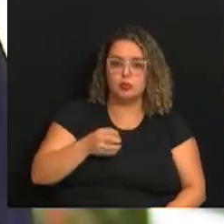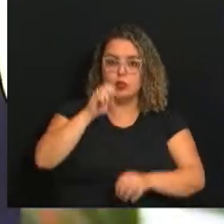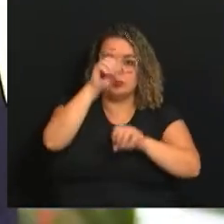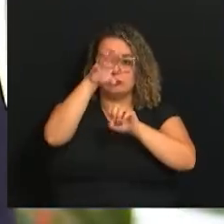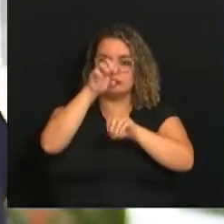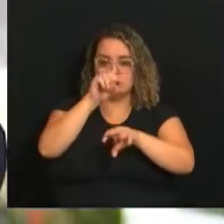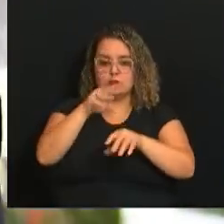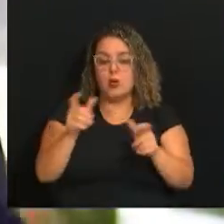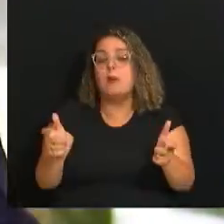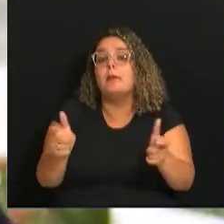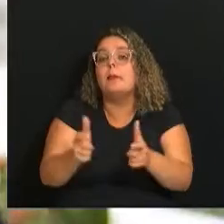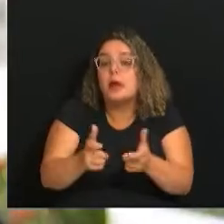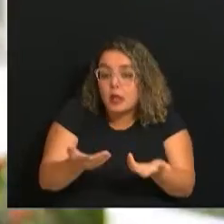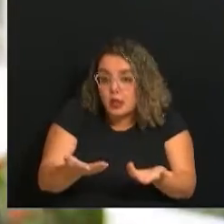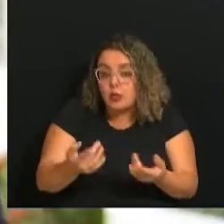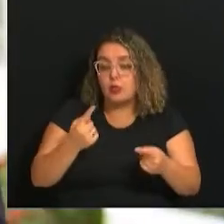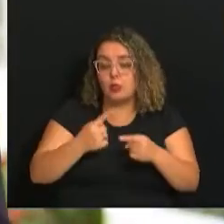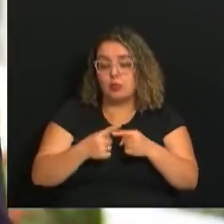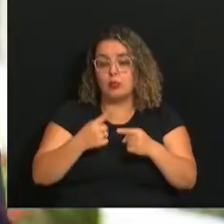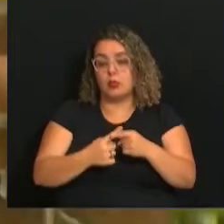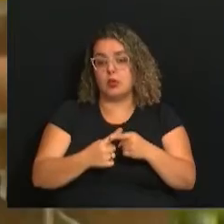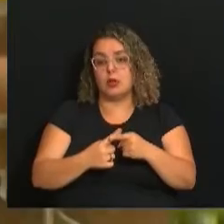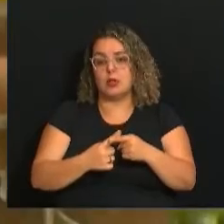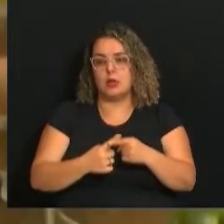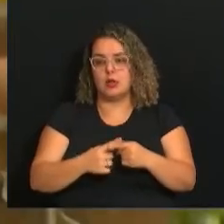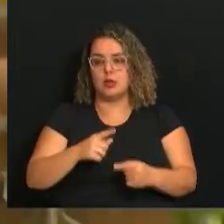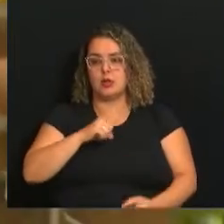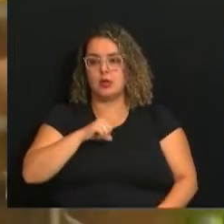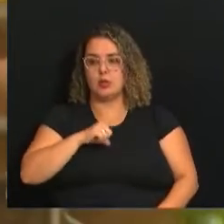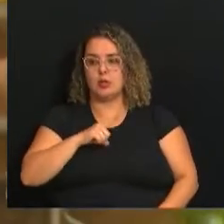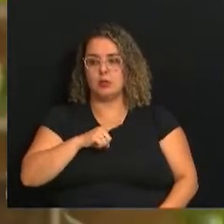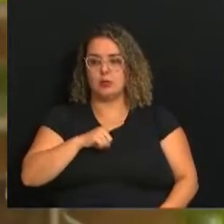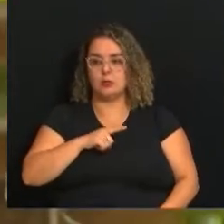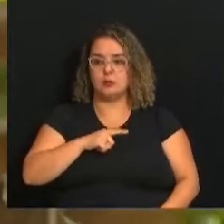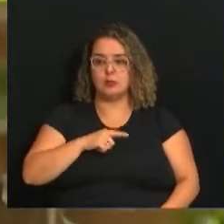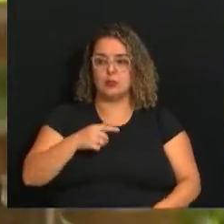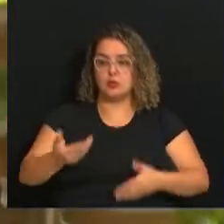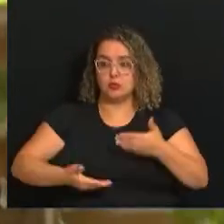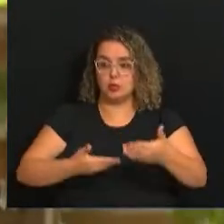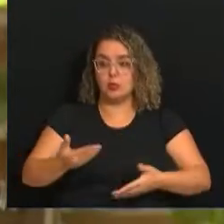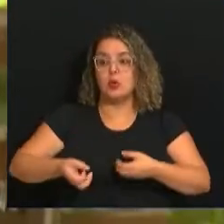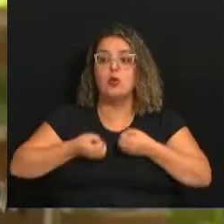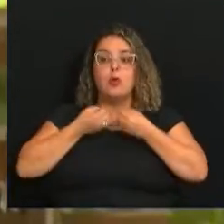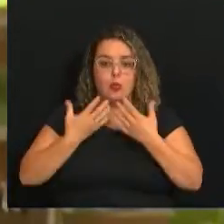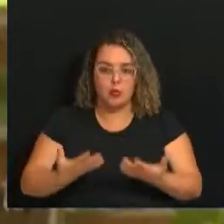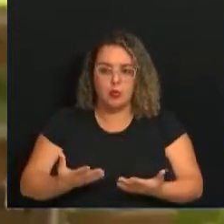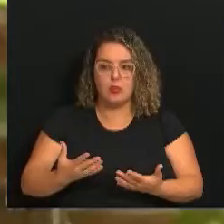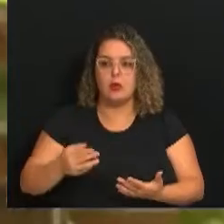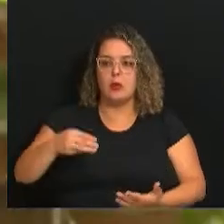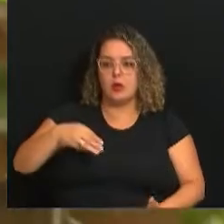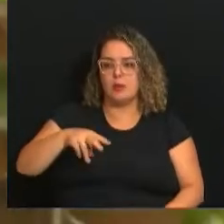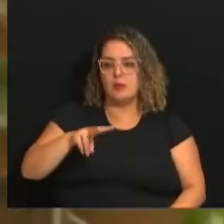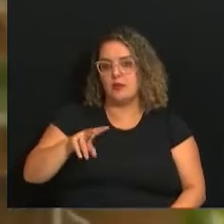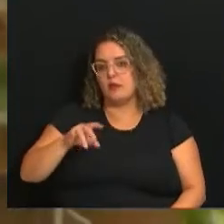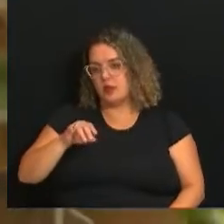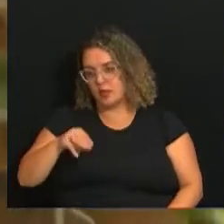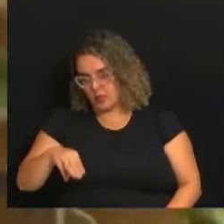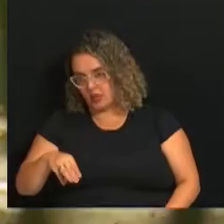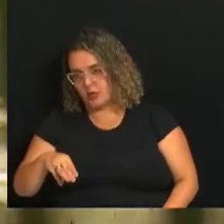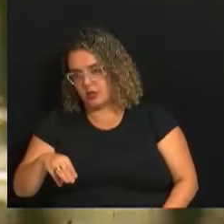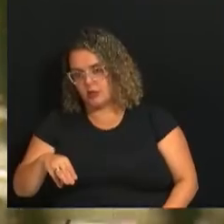né, de se punir uma criança e uma infância, né? Então, nós temos o Dia Nacional do Combate ao